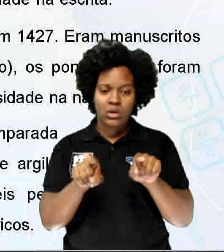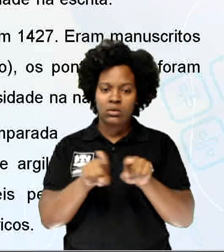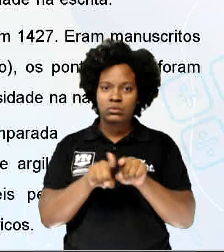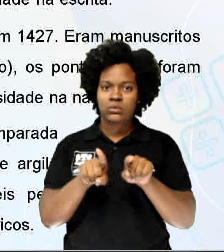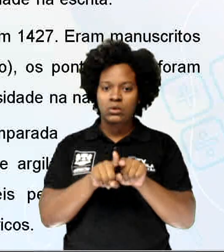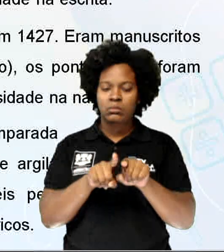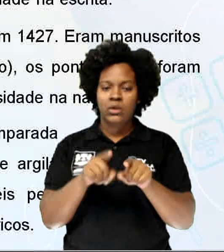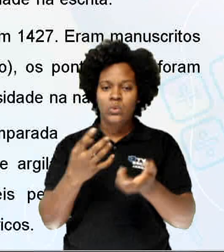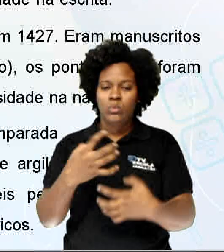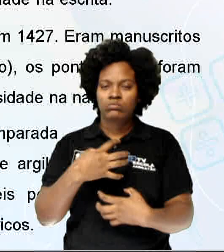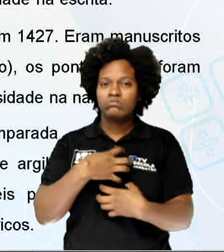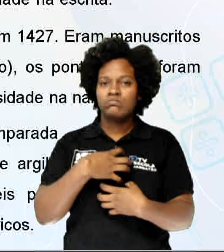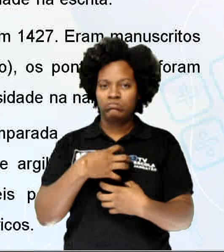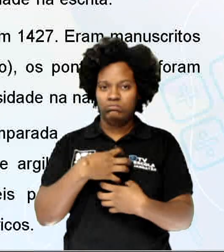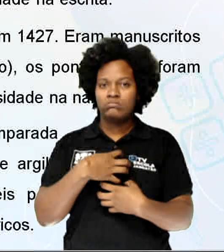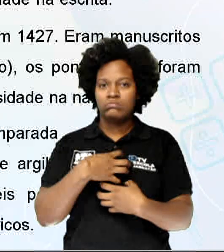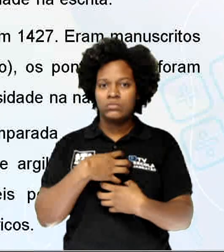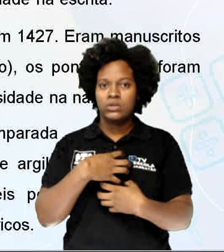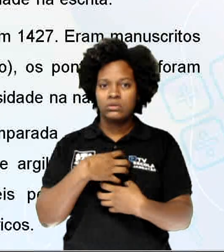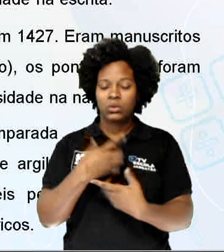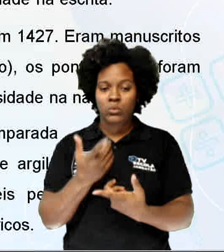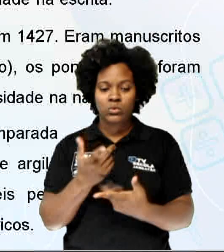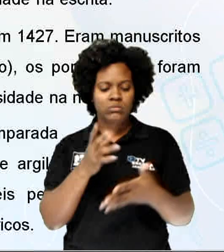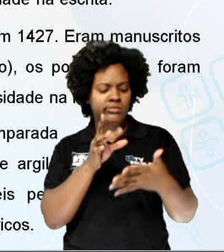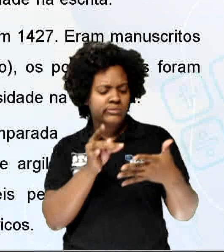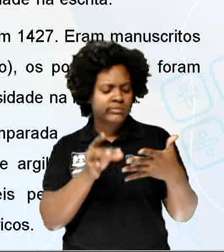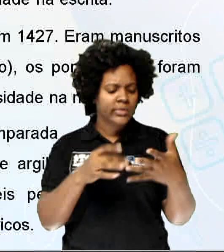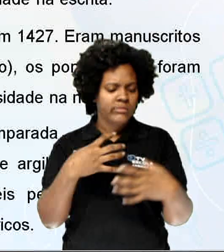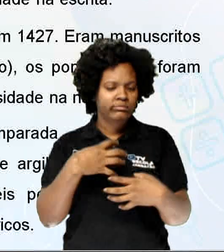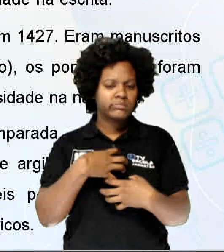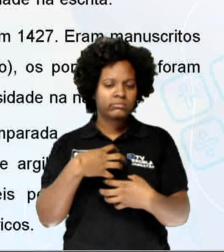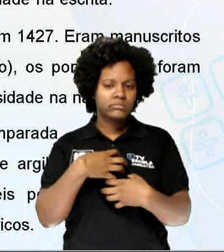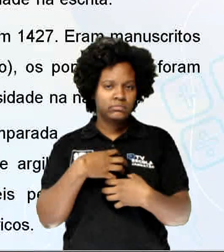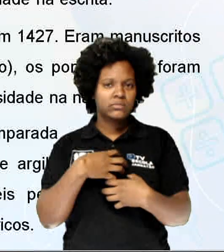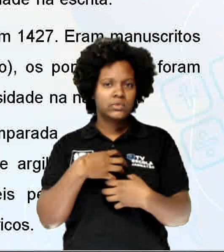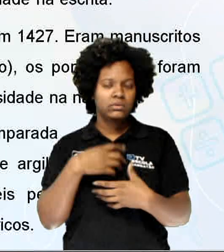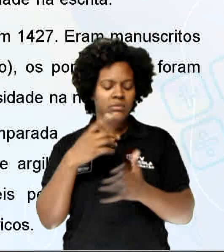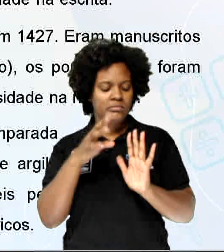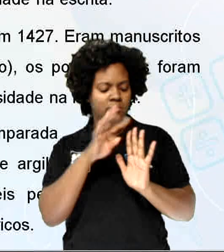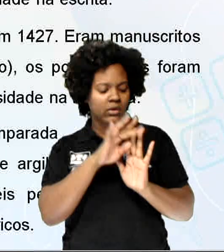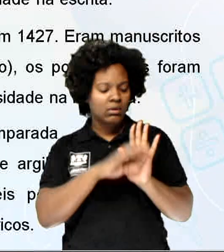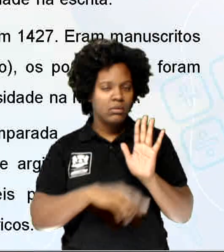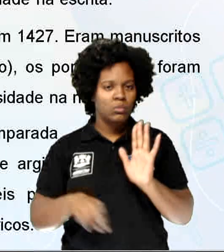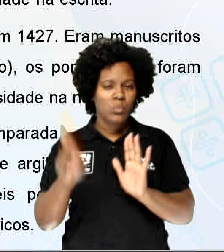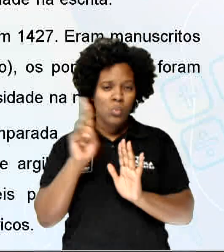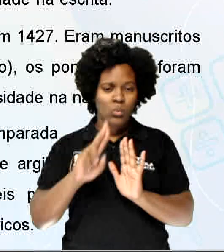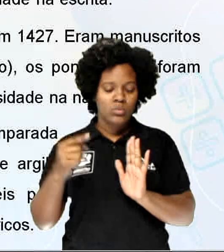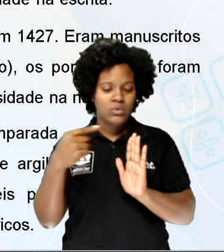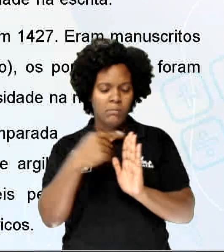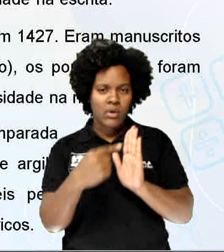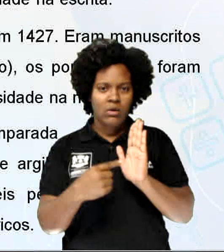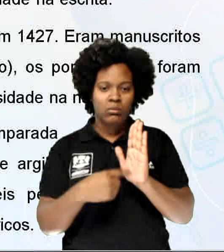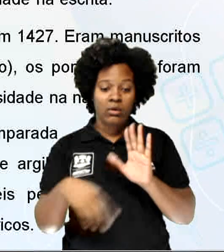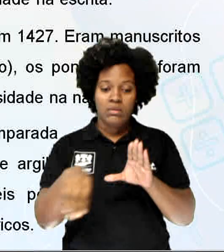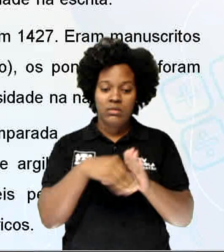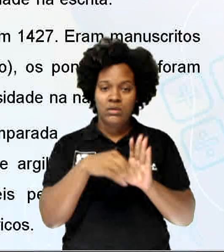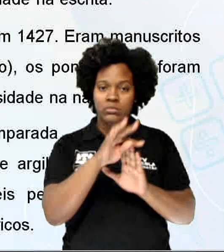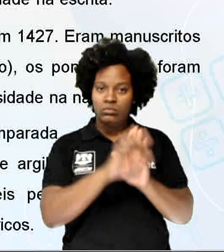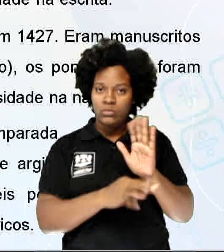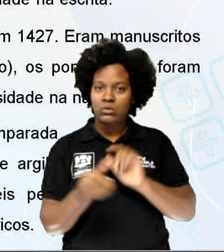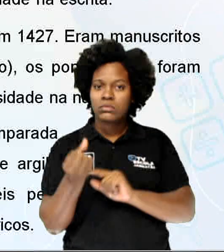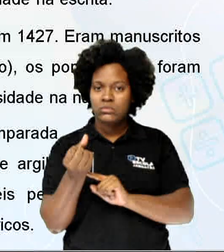nos semânticos, sobre os efeitos de sentido decorrentes do uso da pontuação no texto